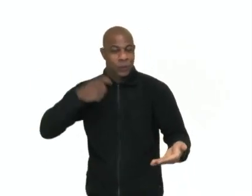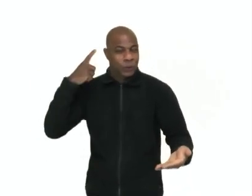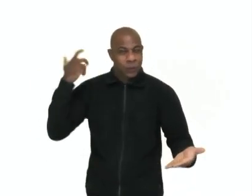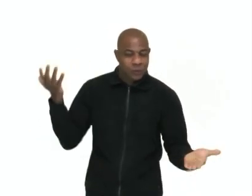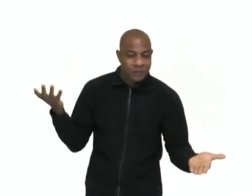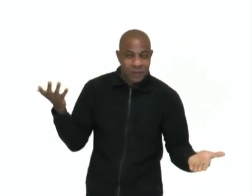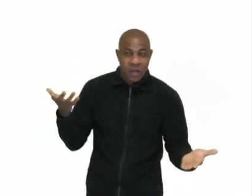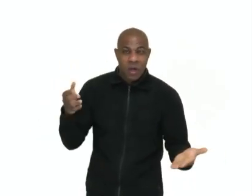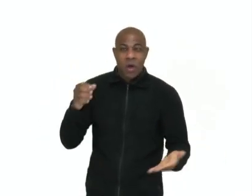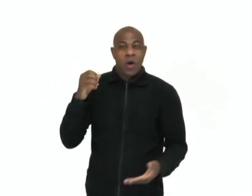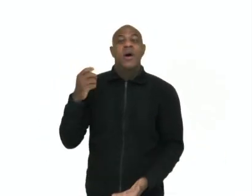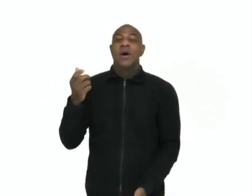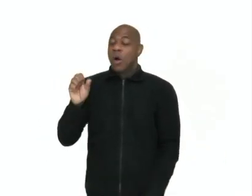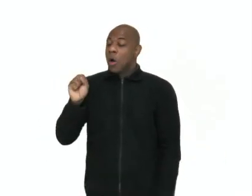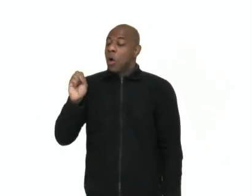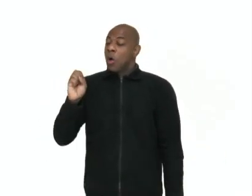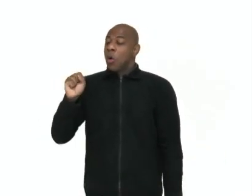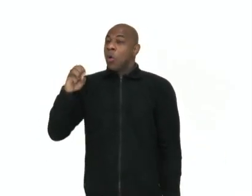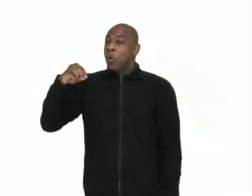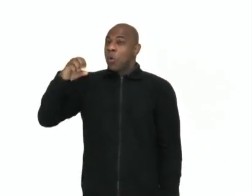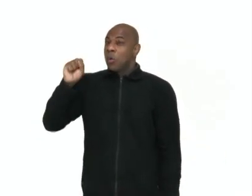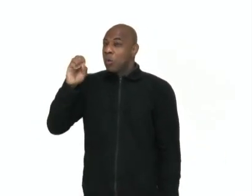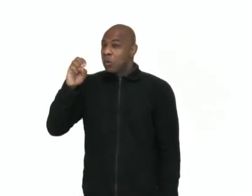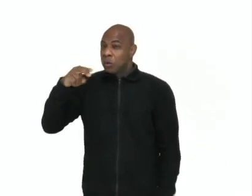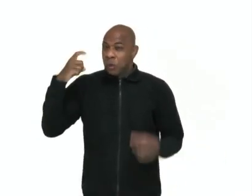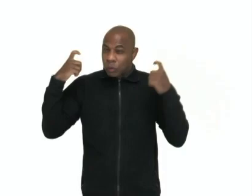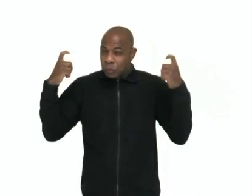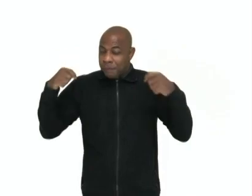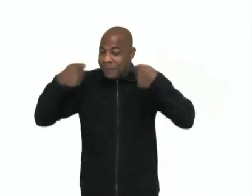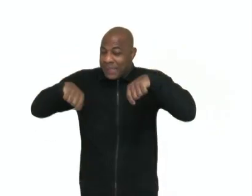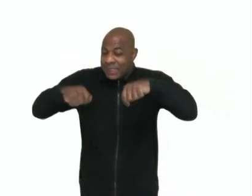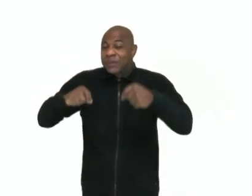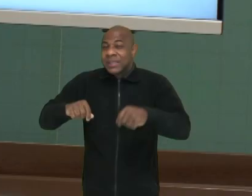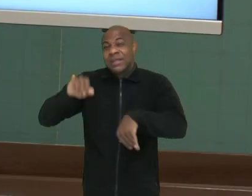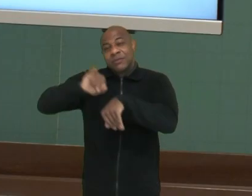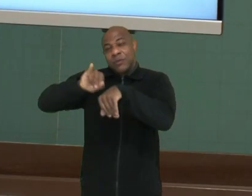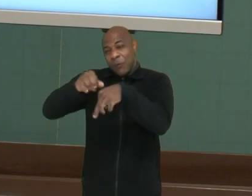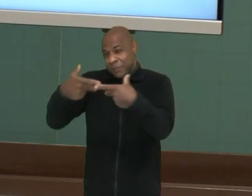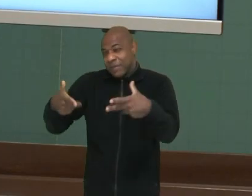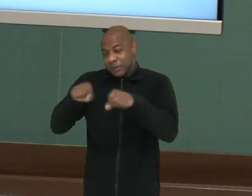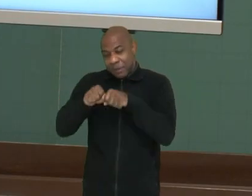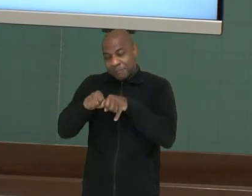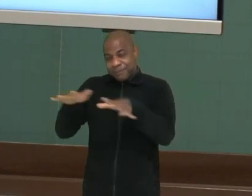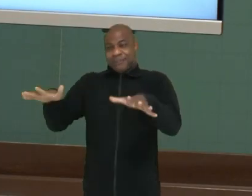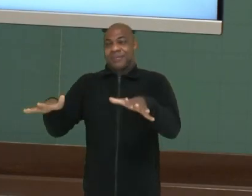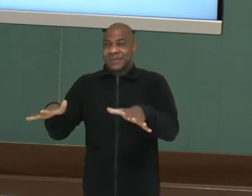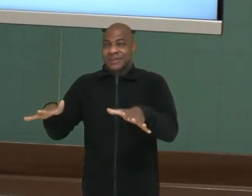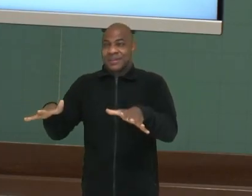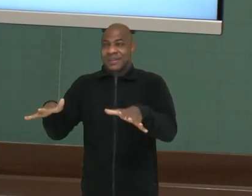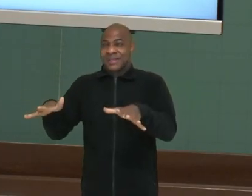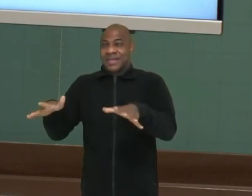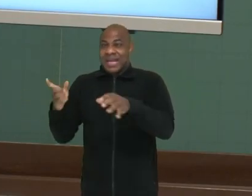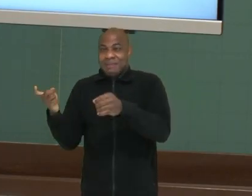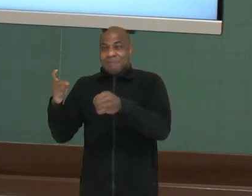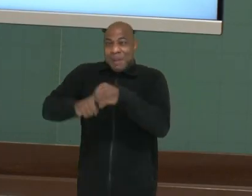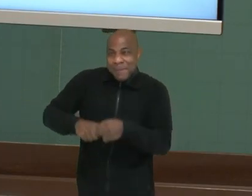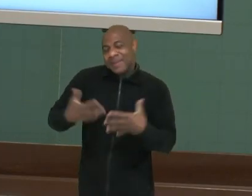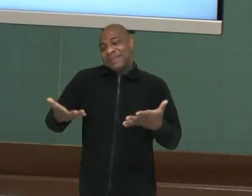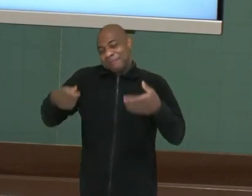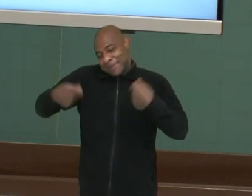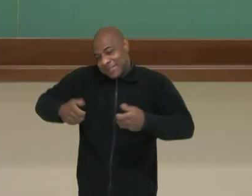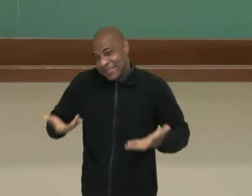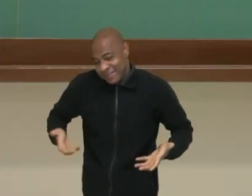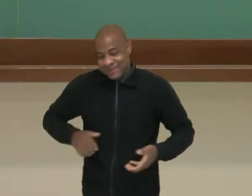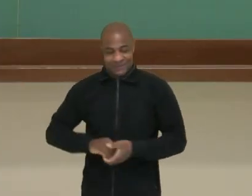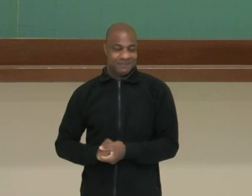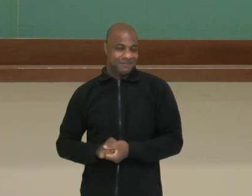de matéria para se propagar. Pessoal, tem que tomar cuidado, tá? O som, ele é uma onda longitudinal. O